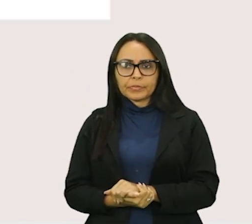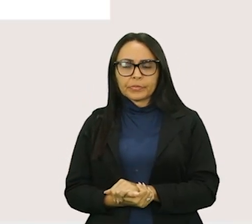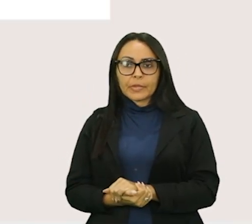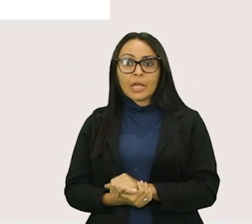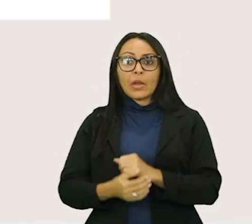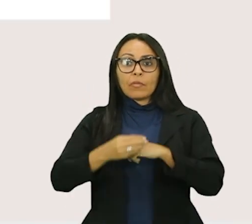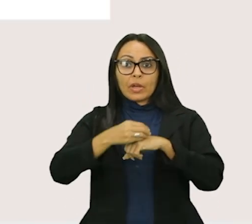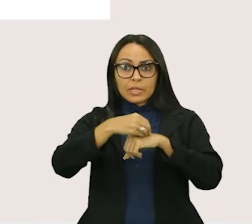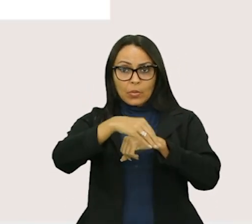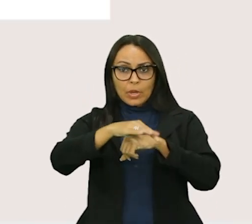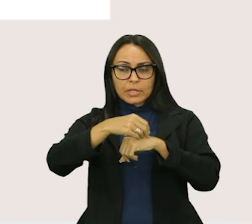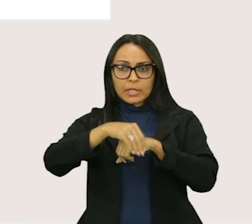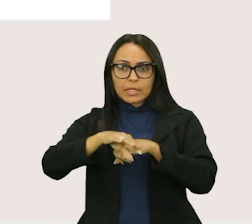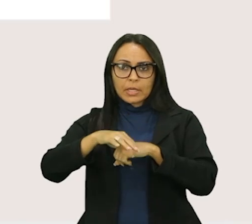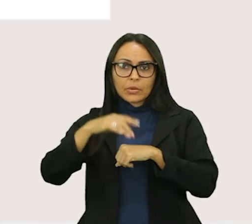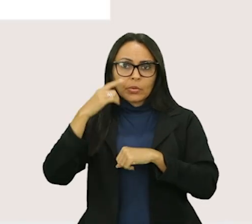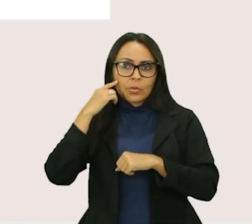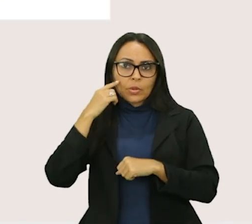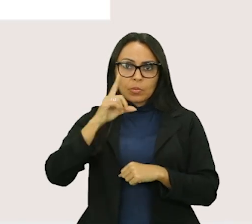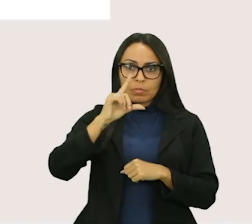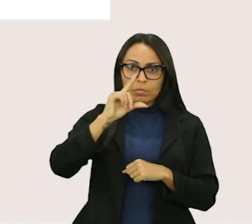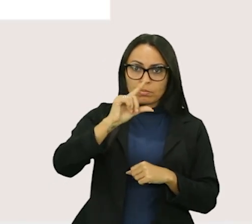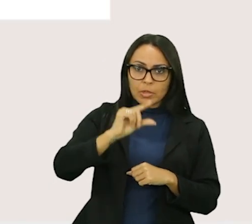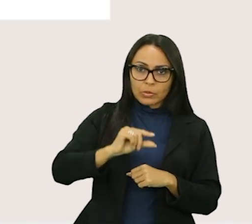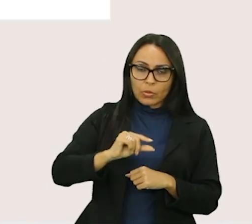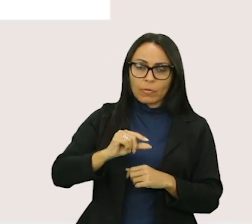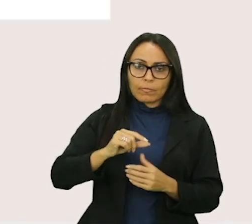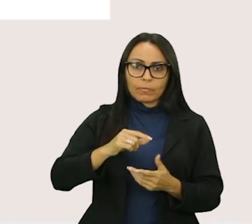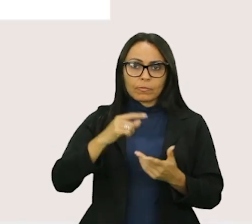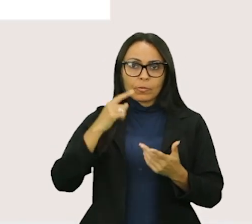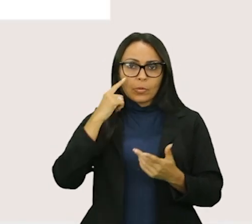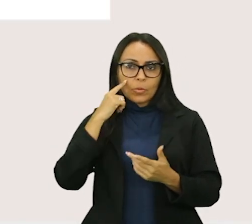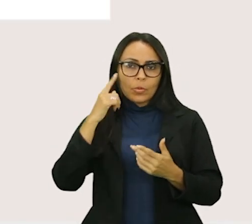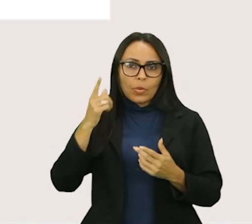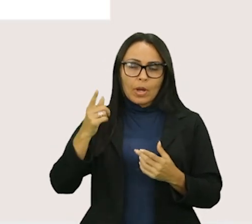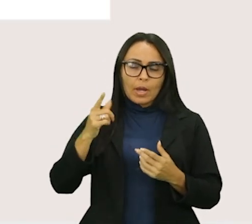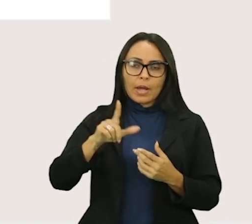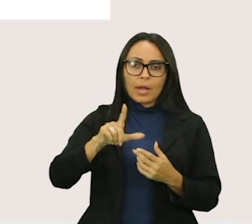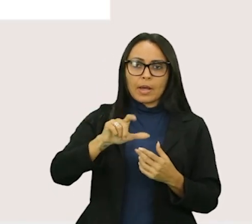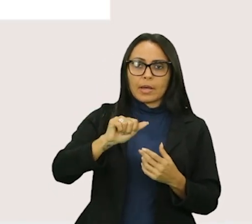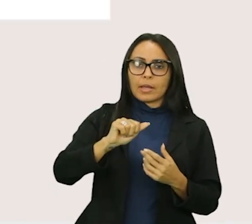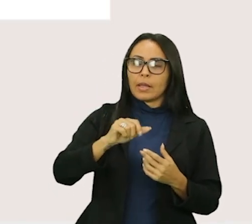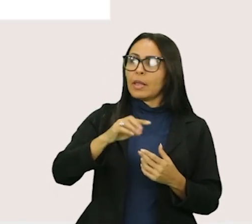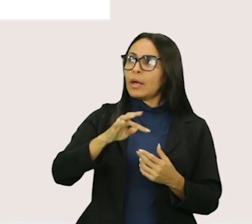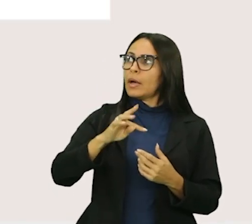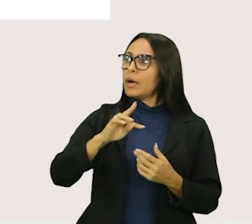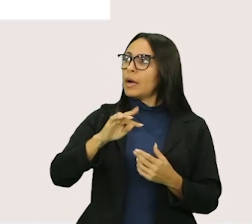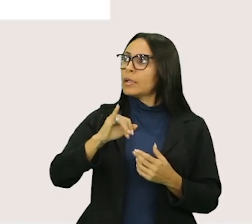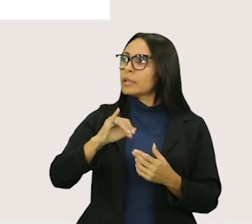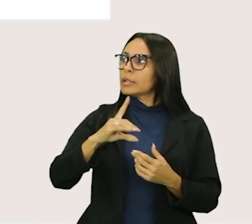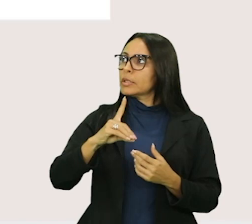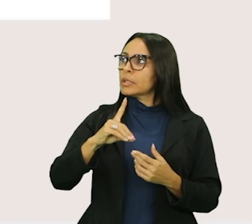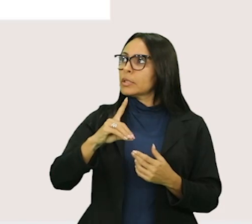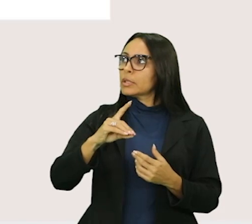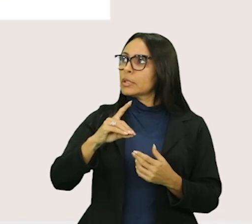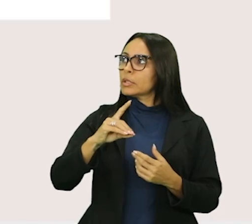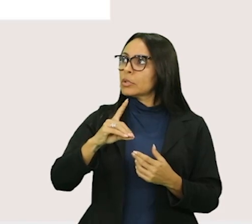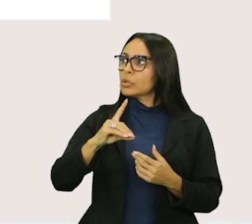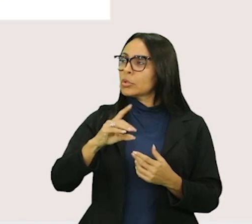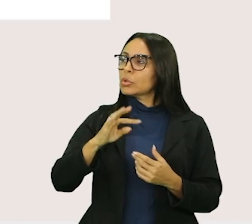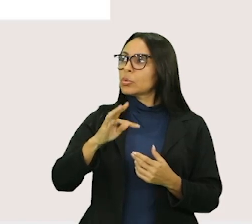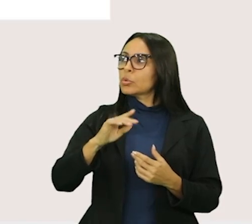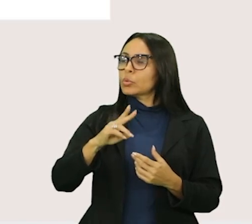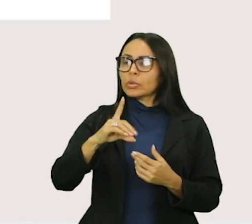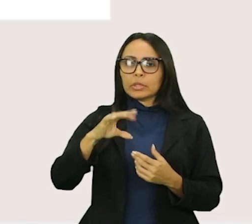dica. Quanto menor for a latitude, maiores são as temperaturas. E